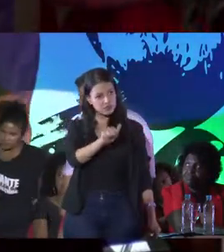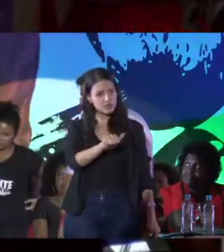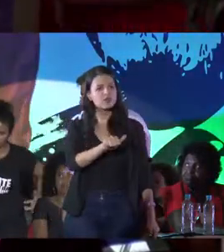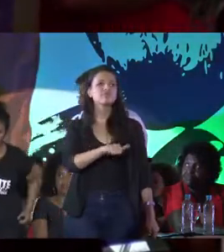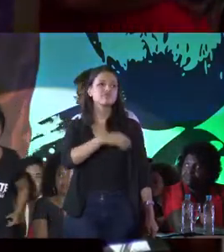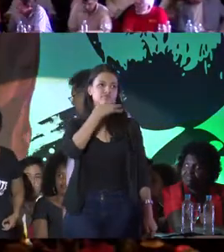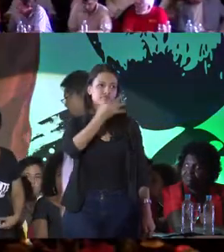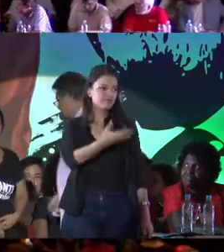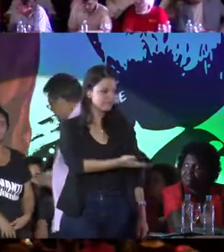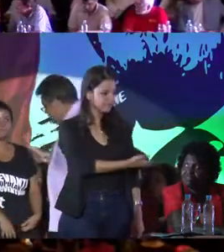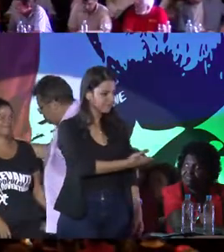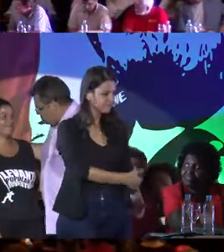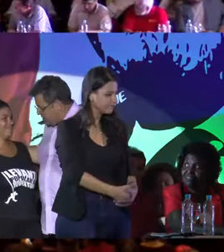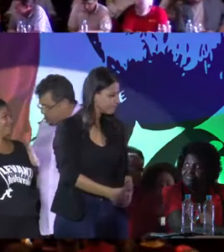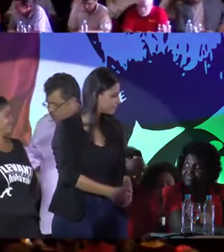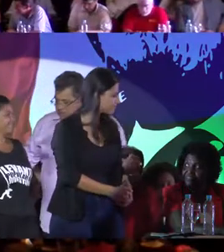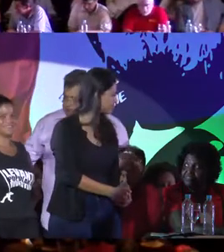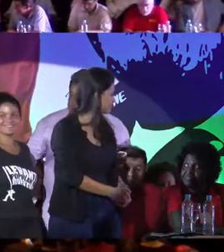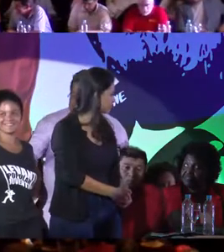nós.